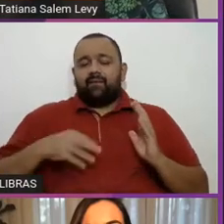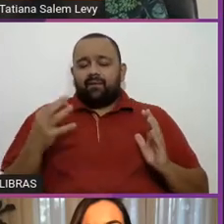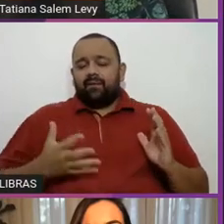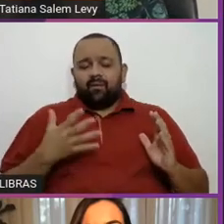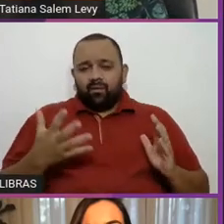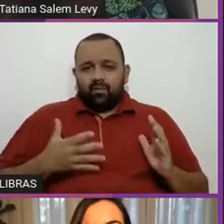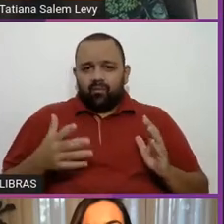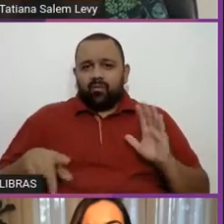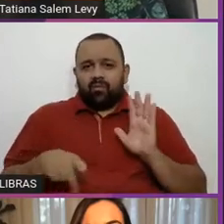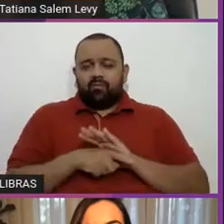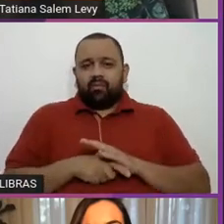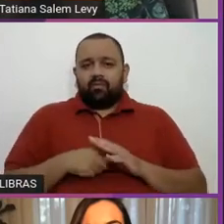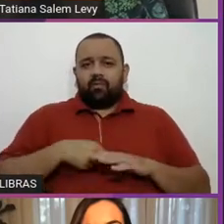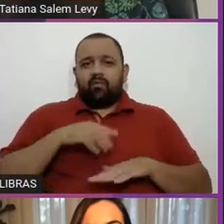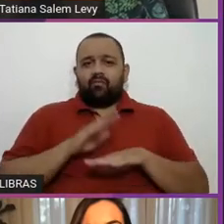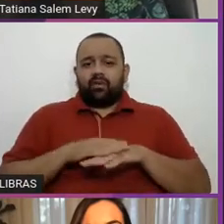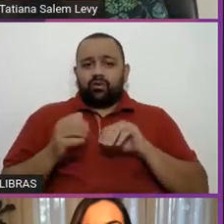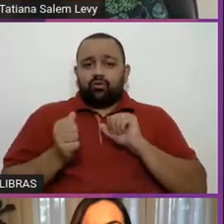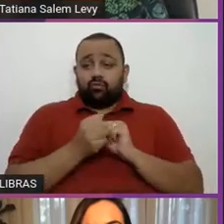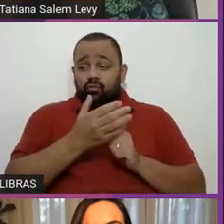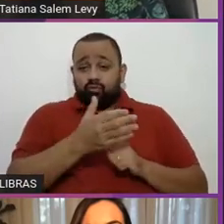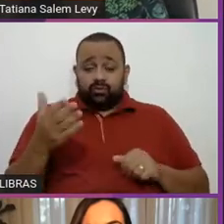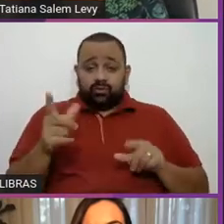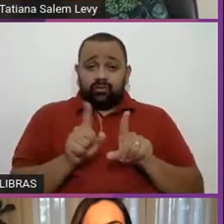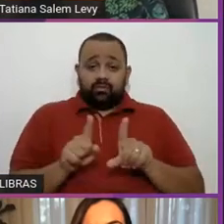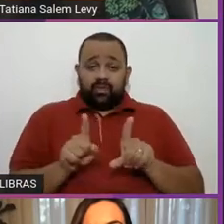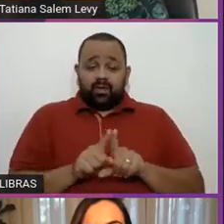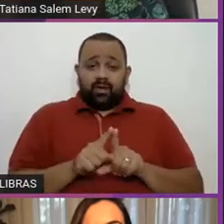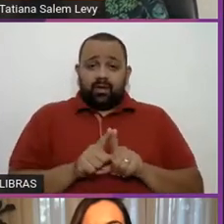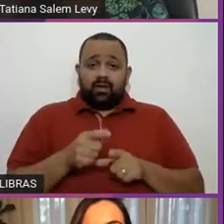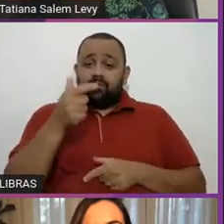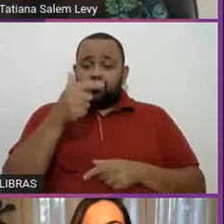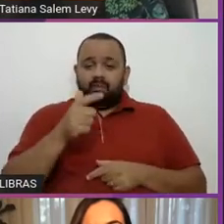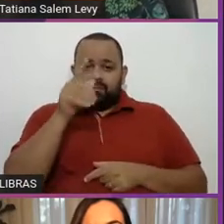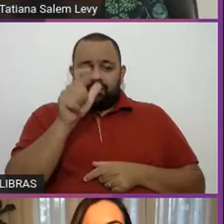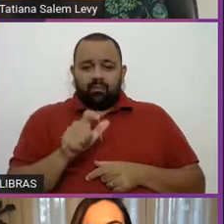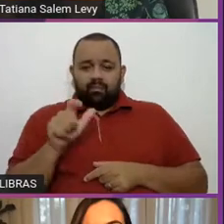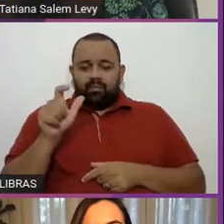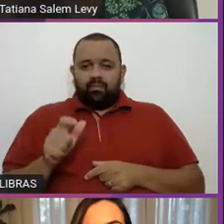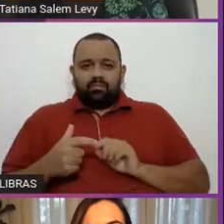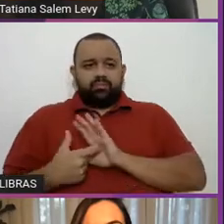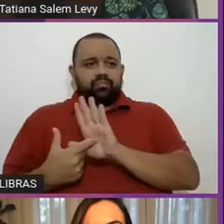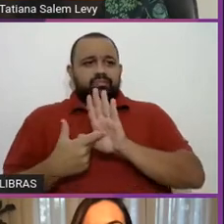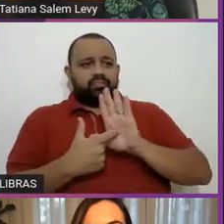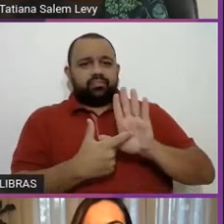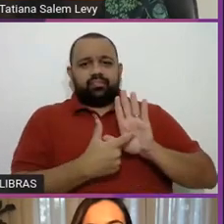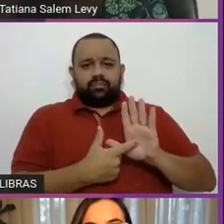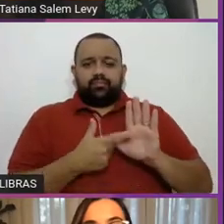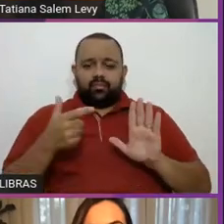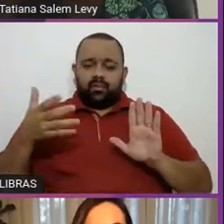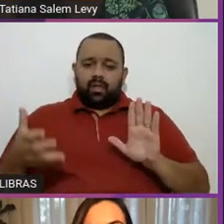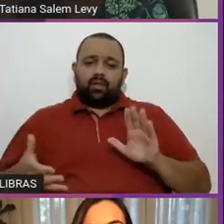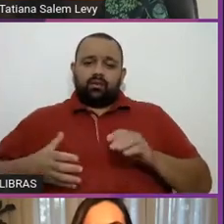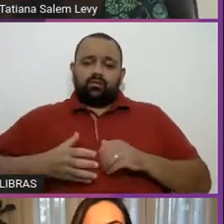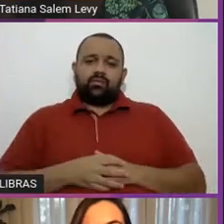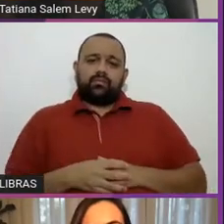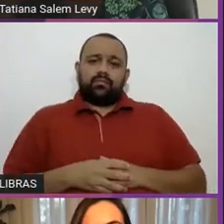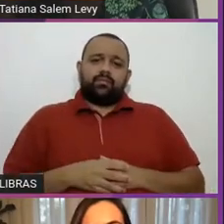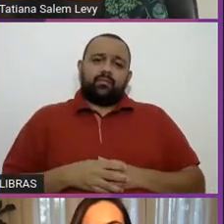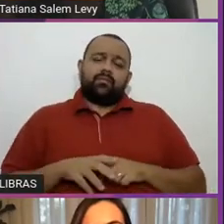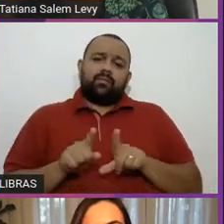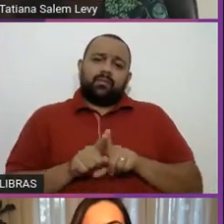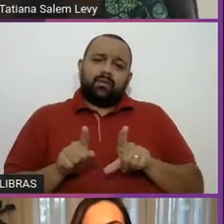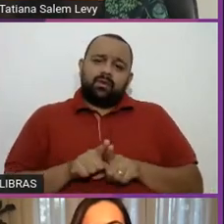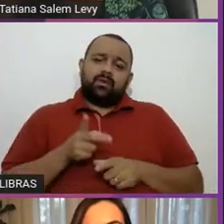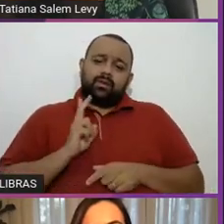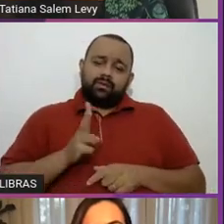desse processo que eu quero fazer ele sentir E aí quais vão ser as personagens por exemplo vai ver desse lugar mas acaba